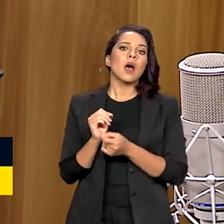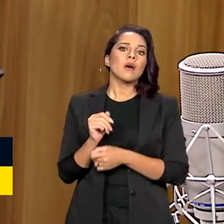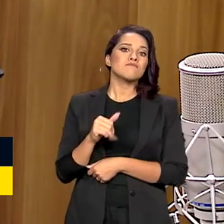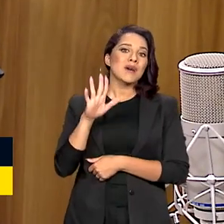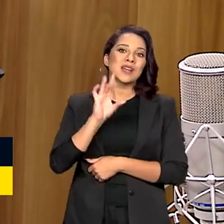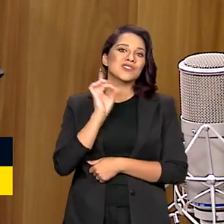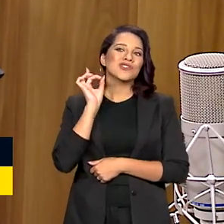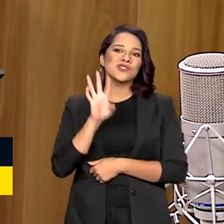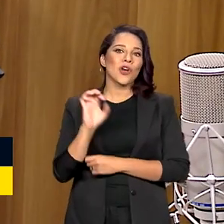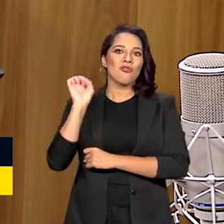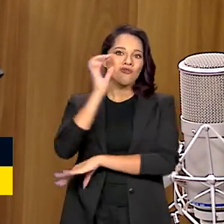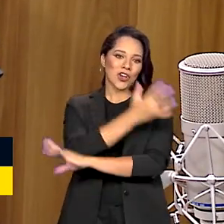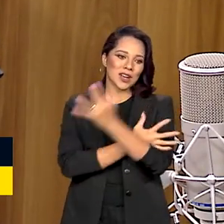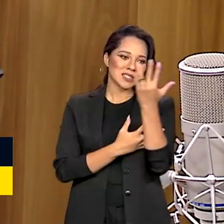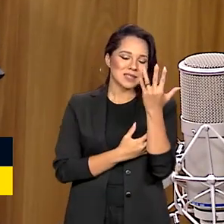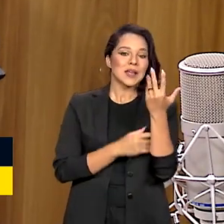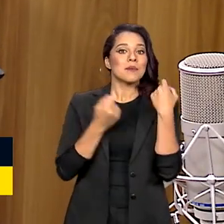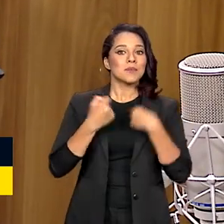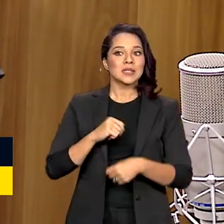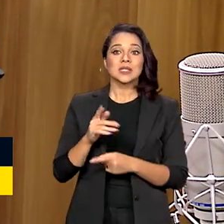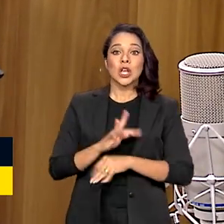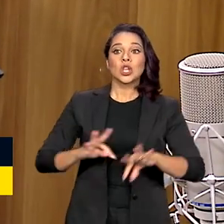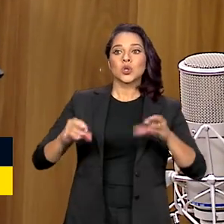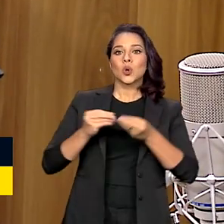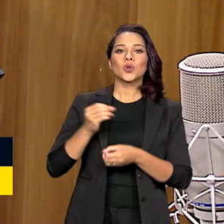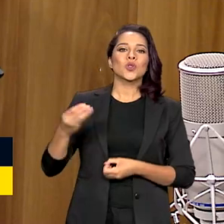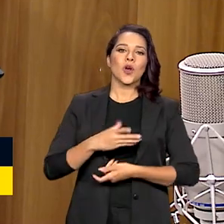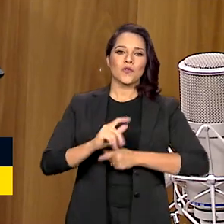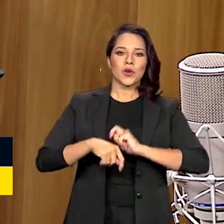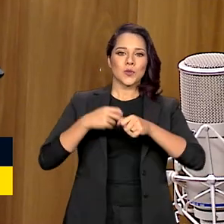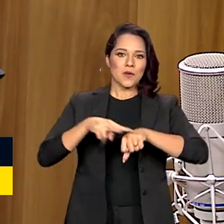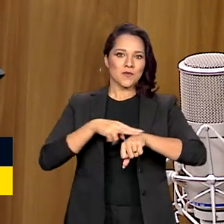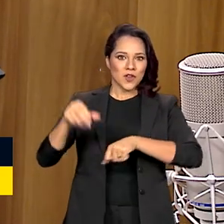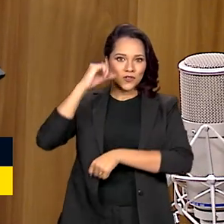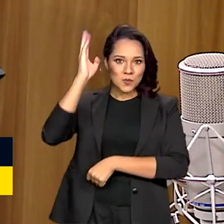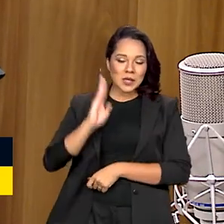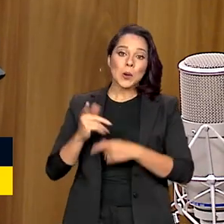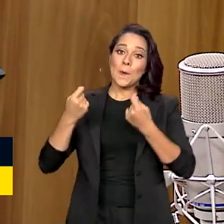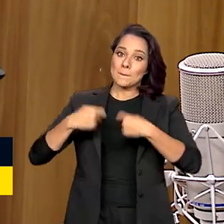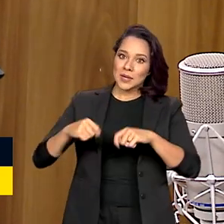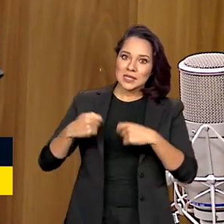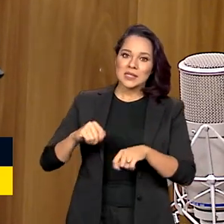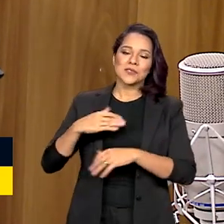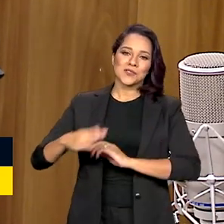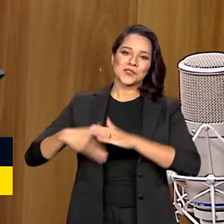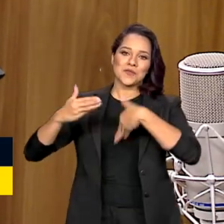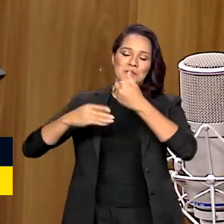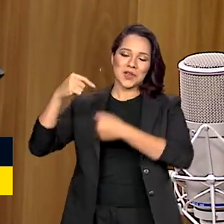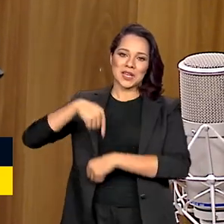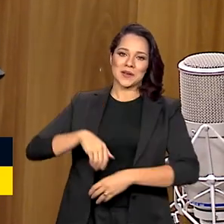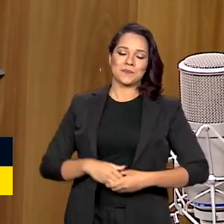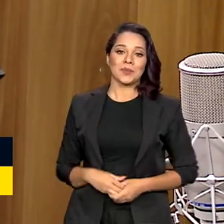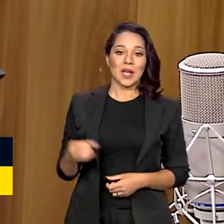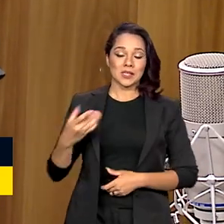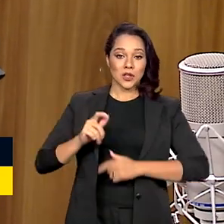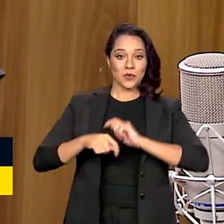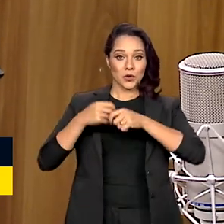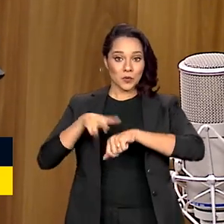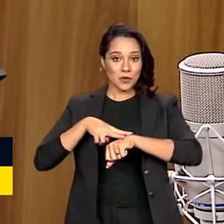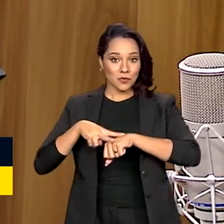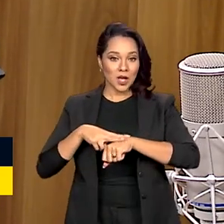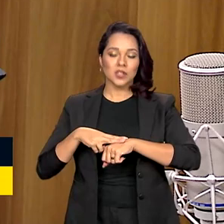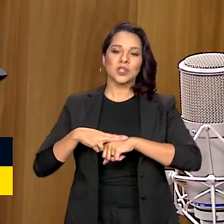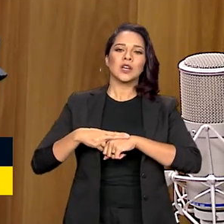mais do que apenas as florestas. Nós temos que levar toda uma nova economia verde que o Brasil tem que desenvolver aqui. Essa nova economia verde,